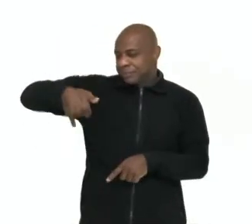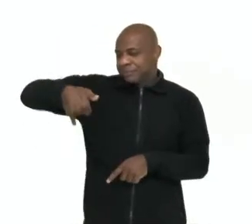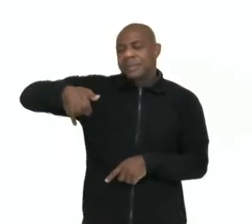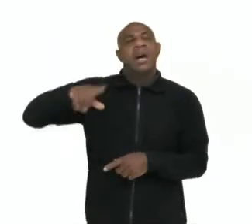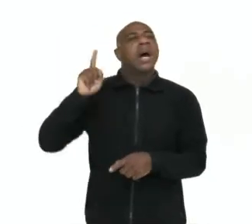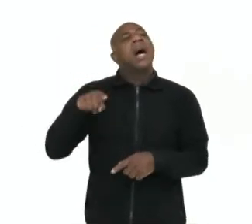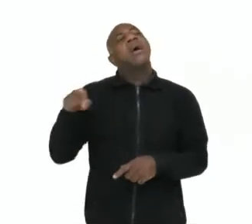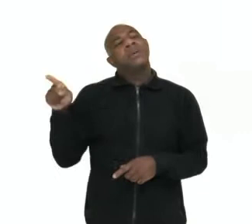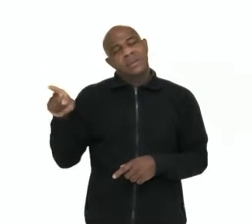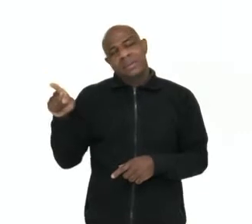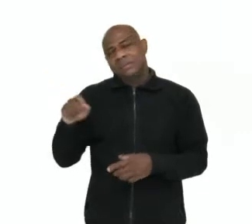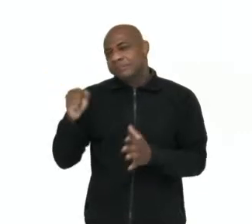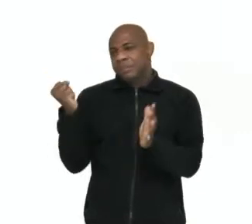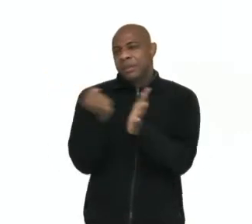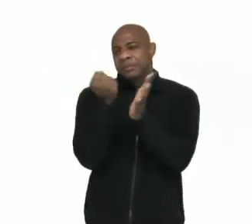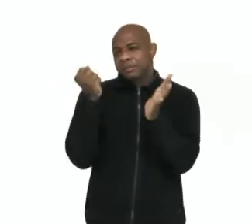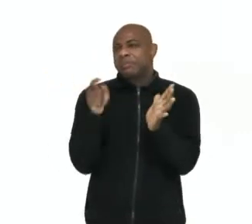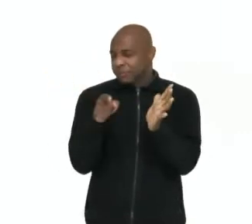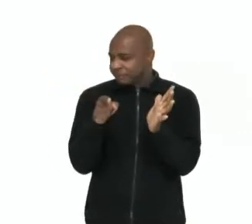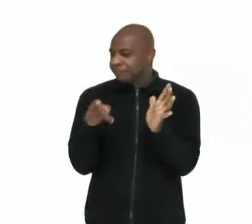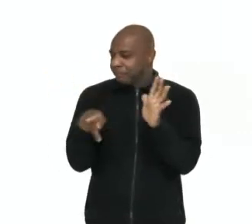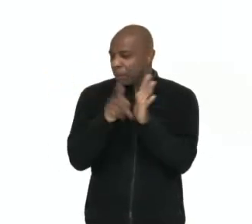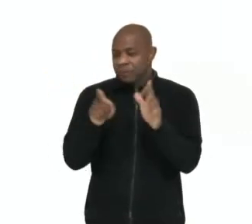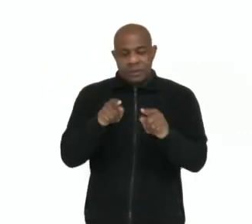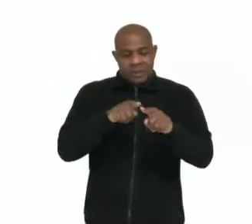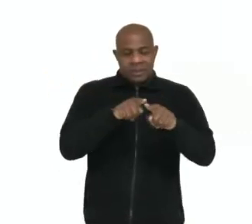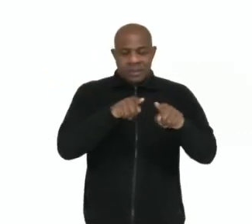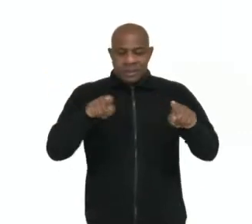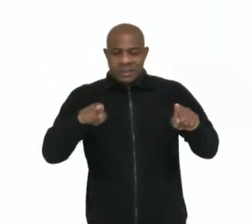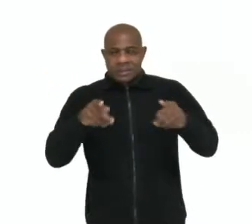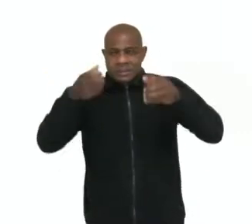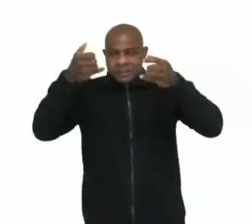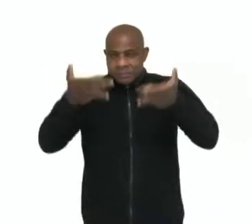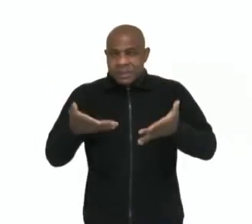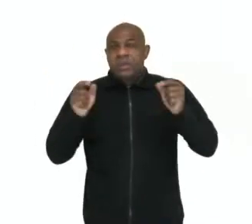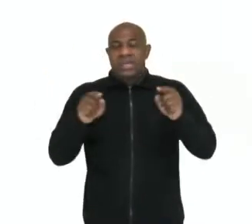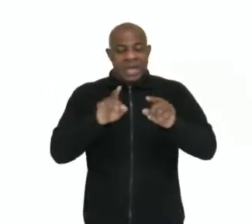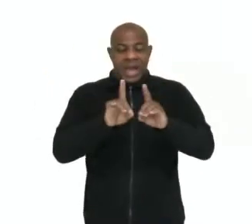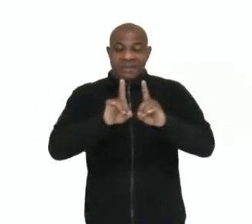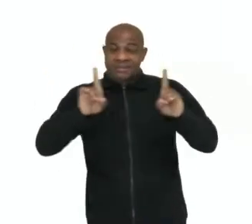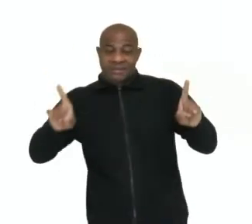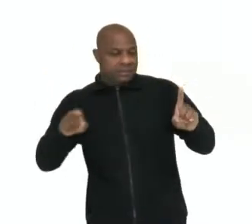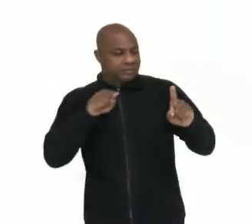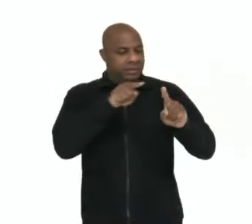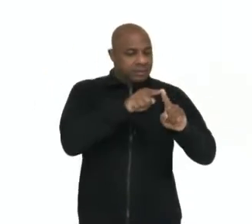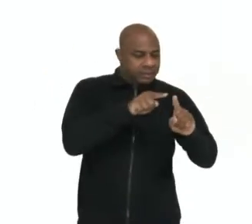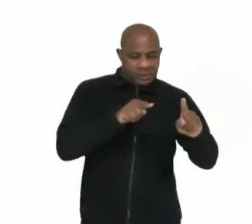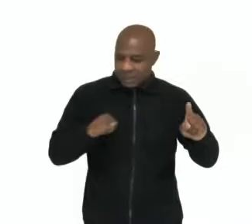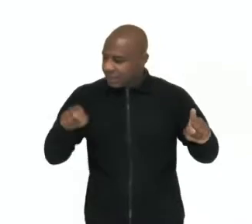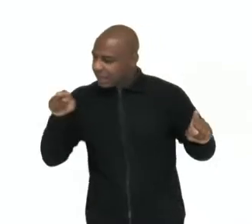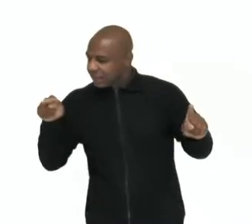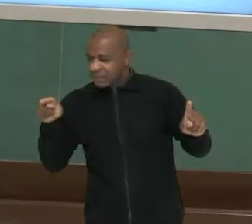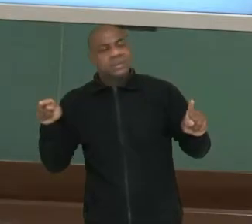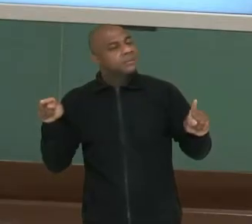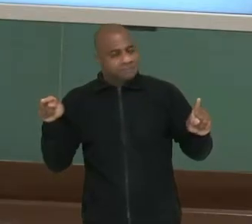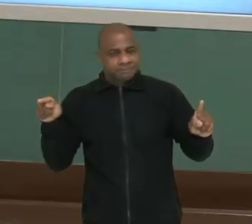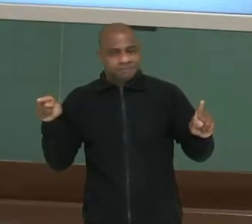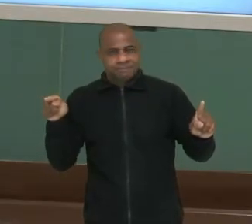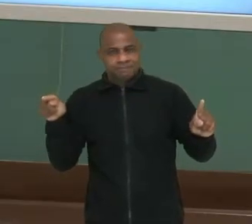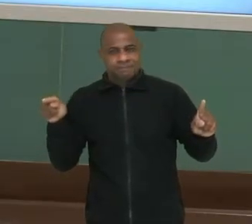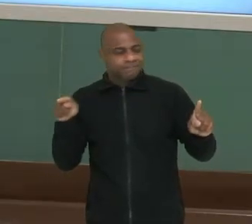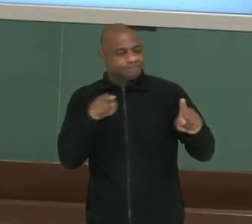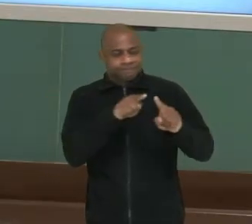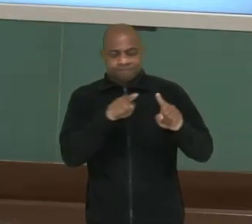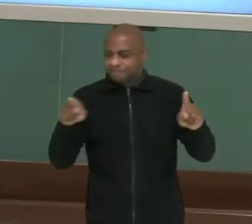que retrata a distância de uma crista cheia mais um vale cheio, que pode ser dado entre duas cristas